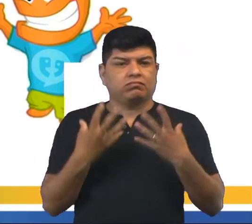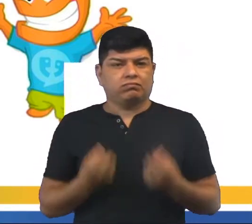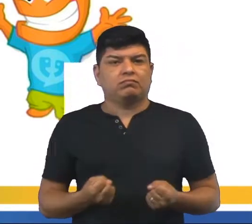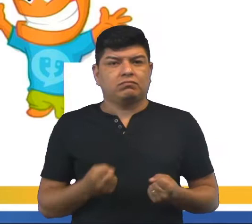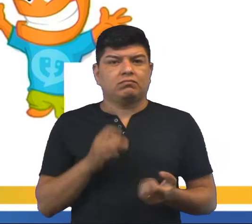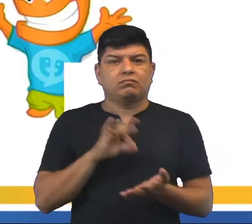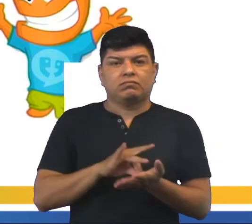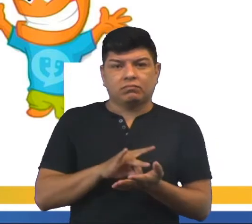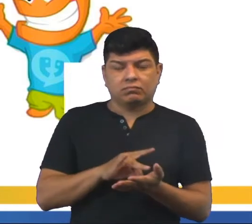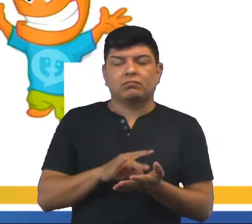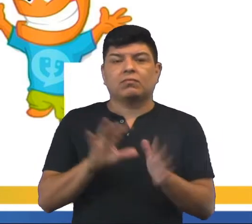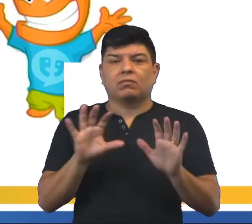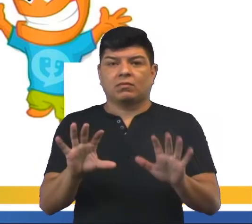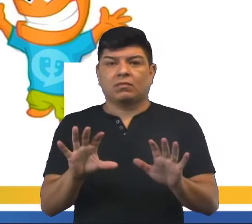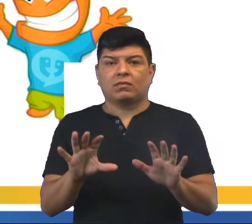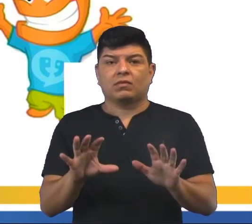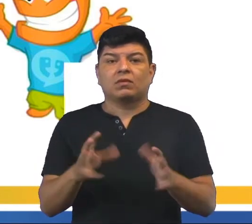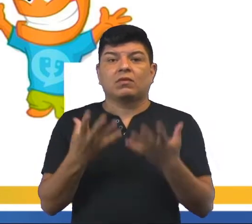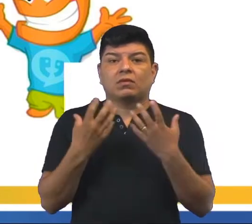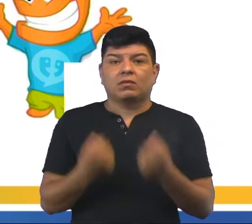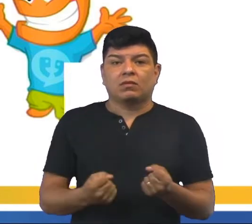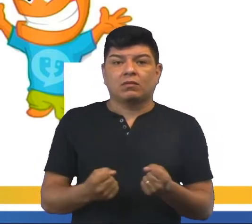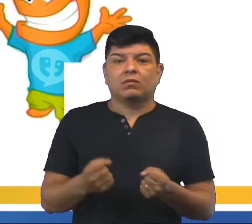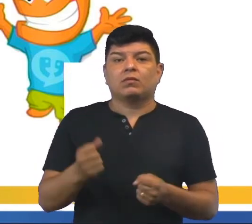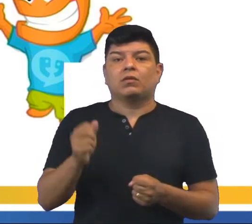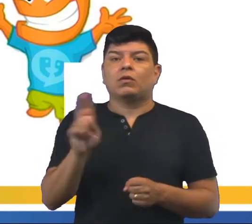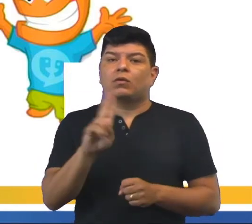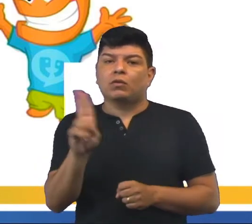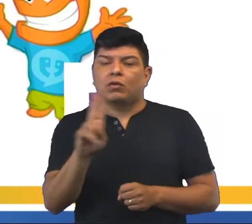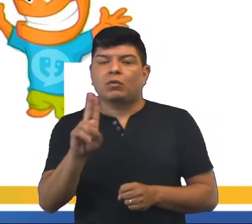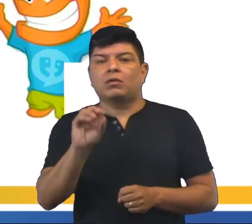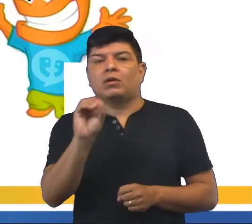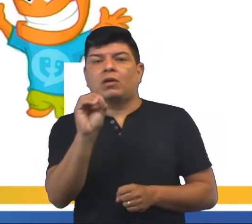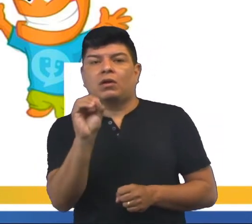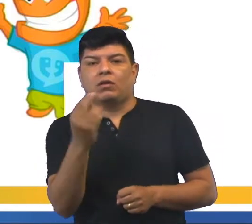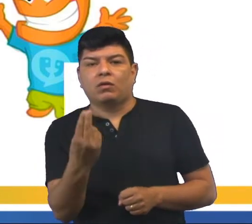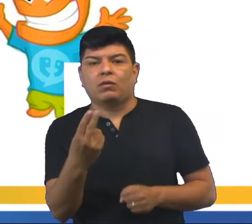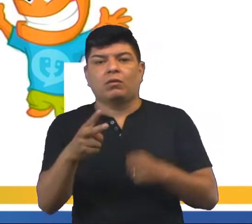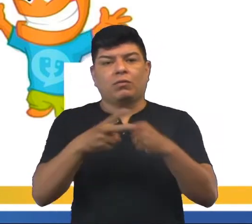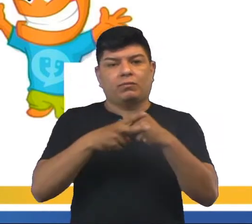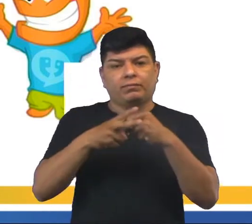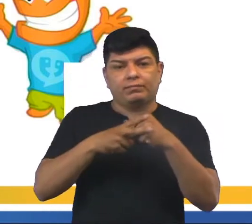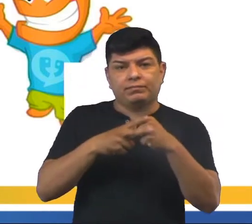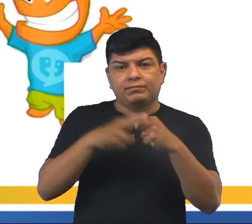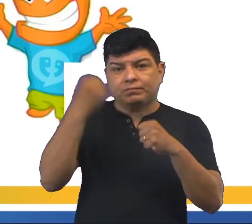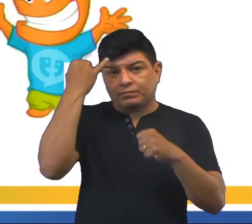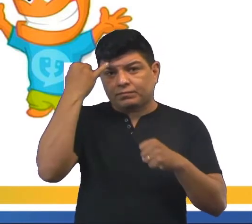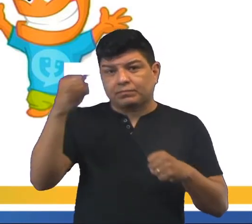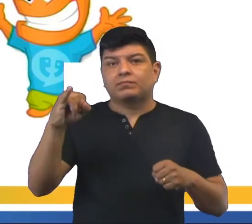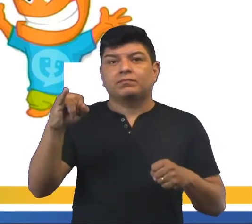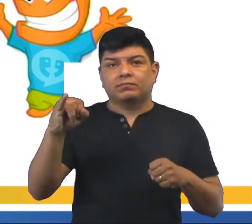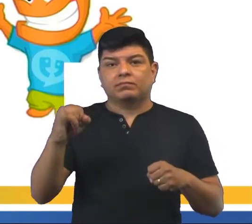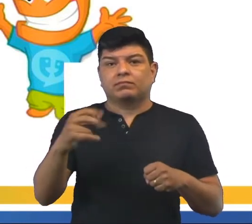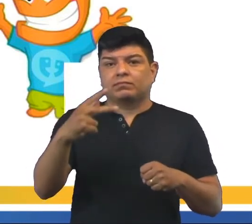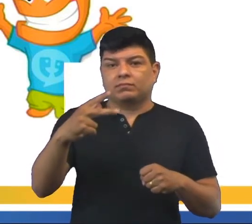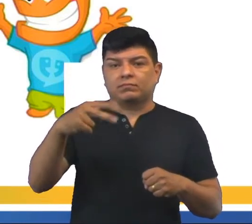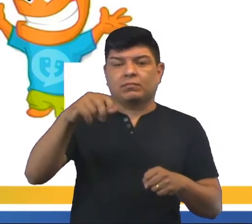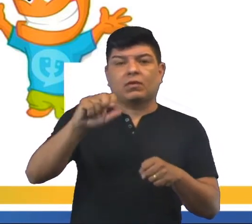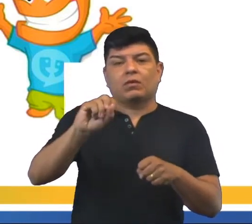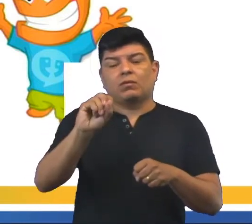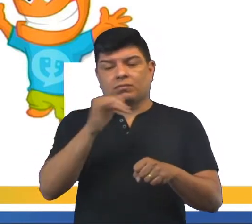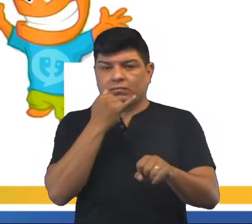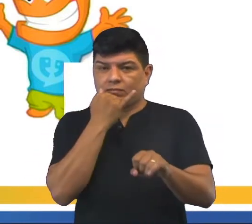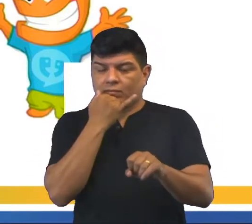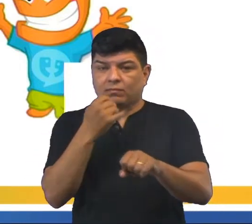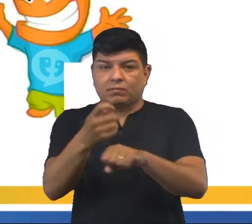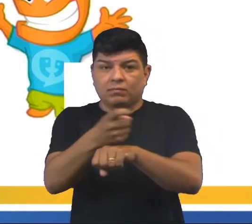concordância, né? Quando se fala de concordância nominal, concordância verbal, é essa ideia aí, que o adjetivo,